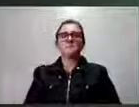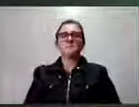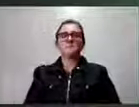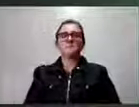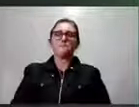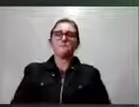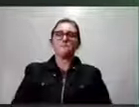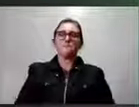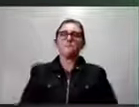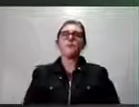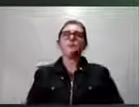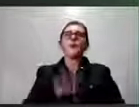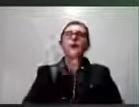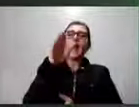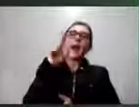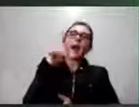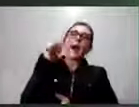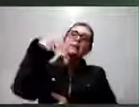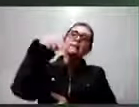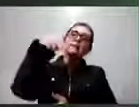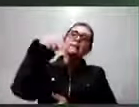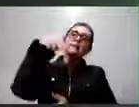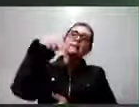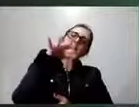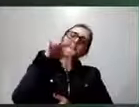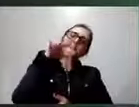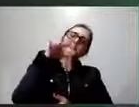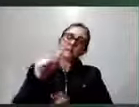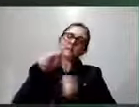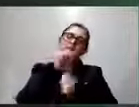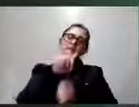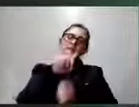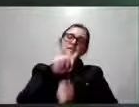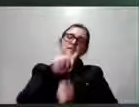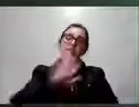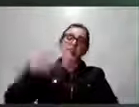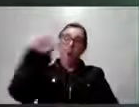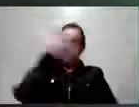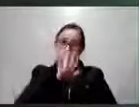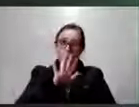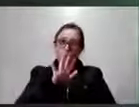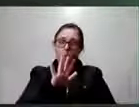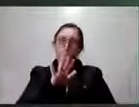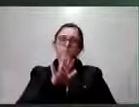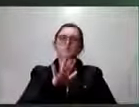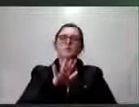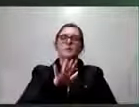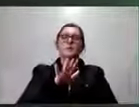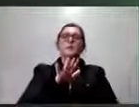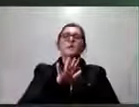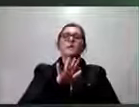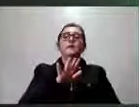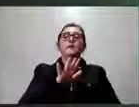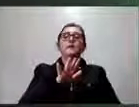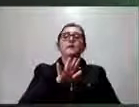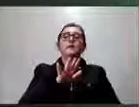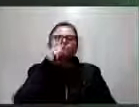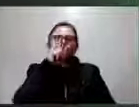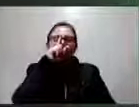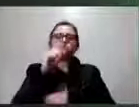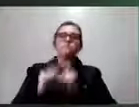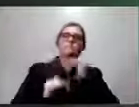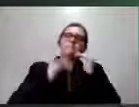Muito bem, a anestesia geral com intubação orotraqueal foi considerada um fator de risco para o